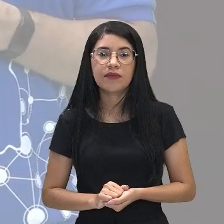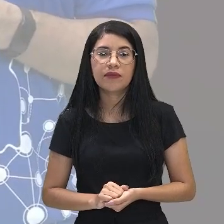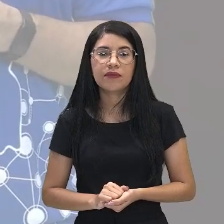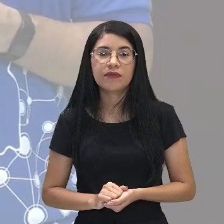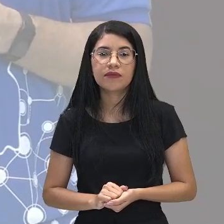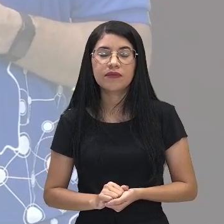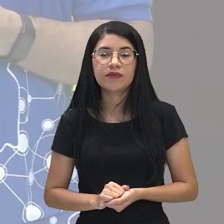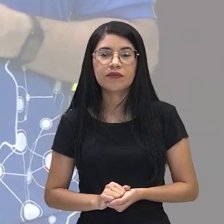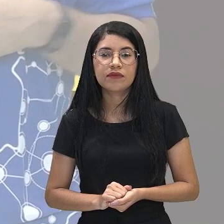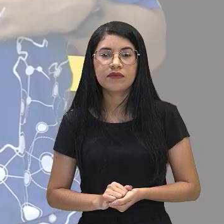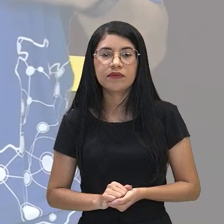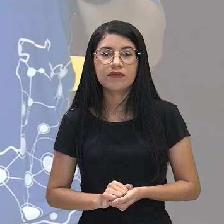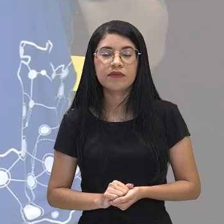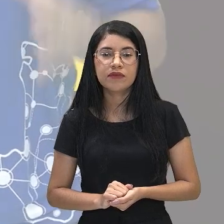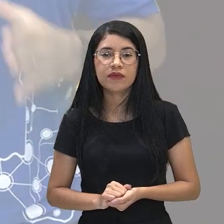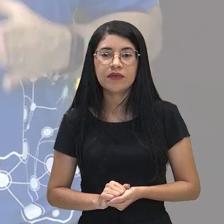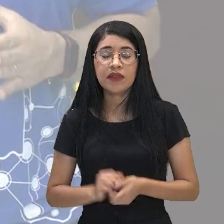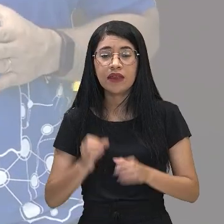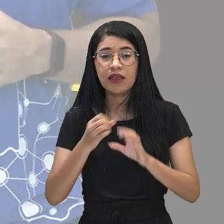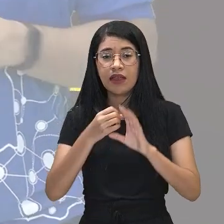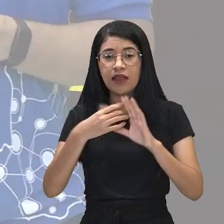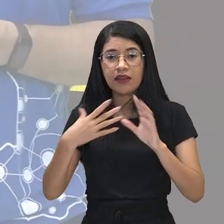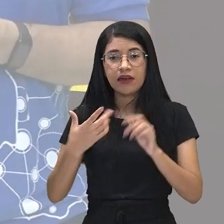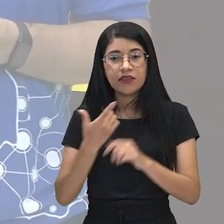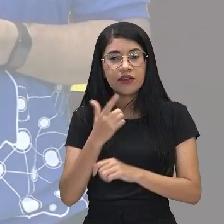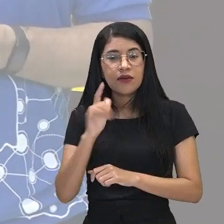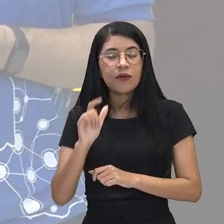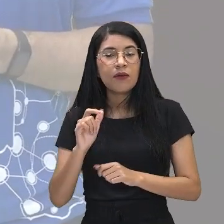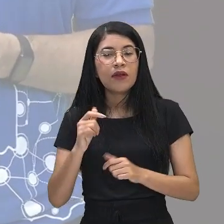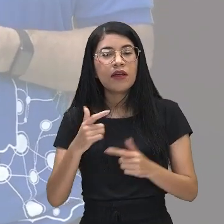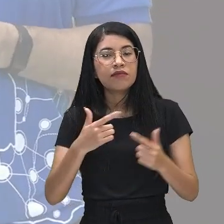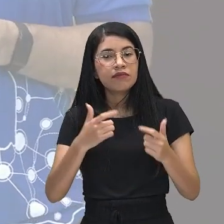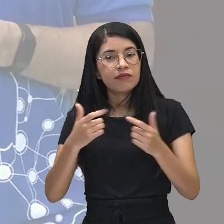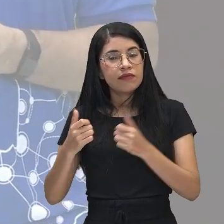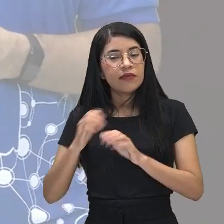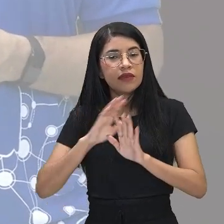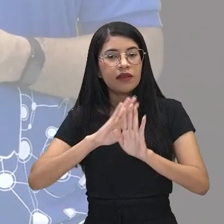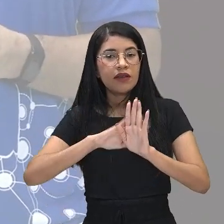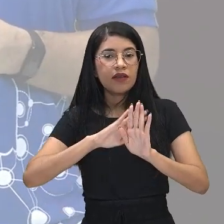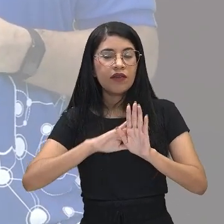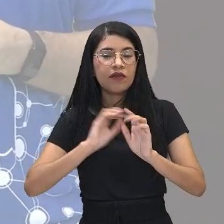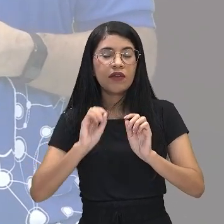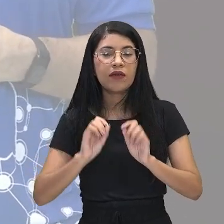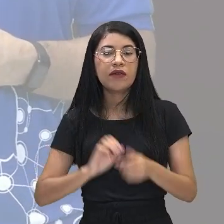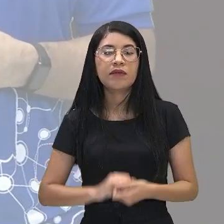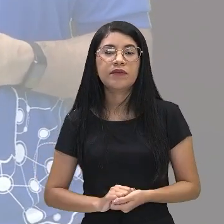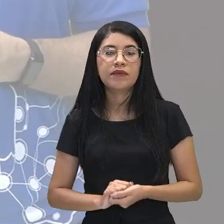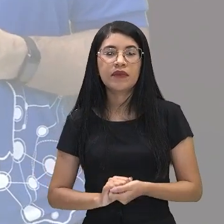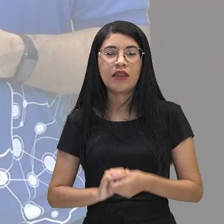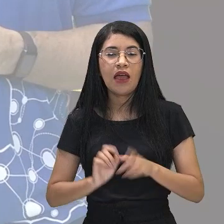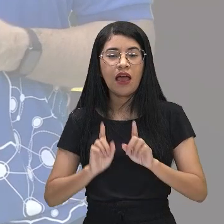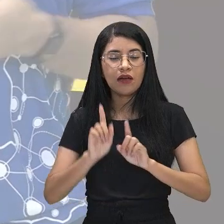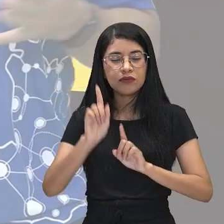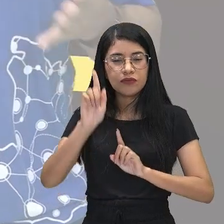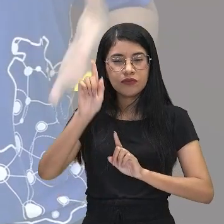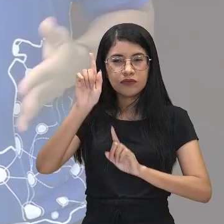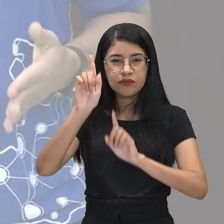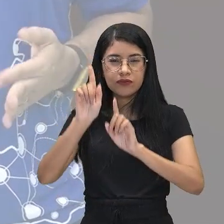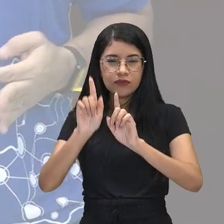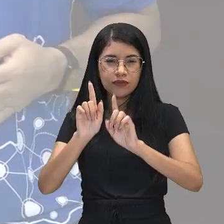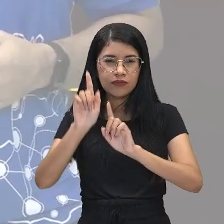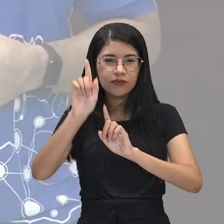lá. Outra característica da Guerra Fria foi a corrida espacial, gente.